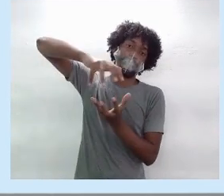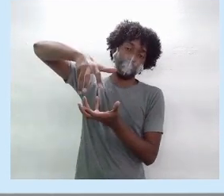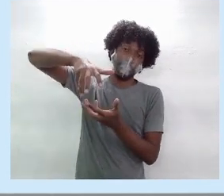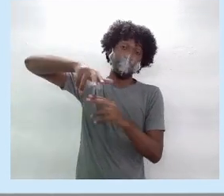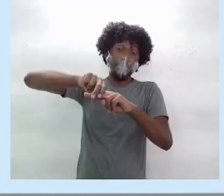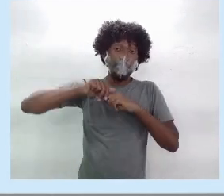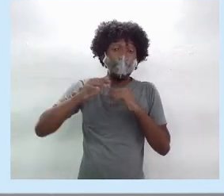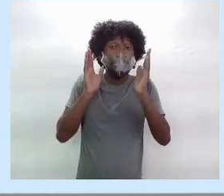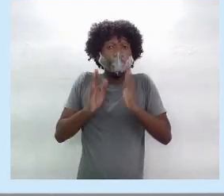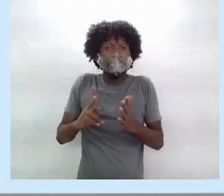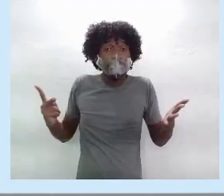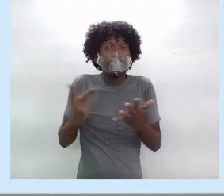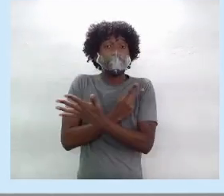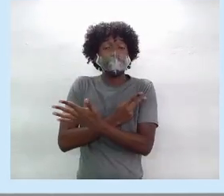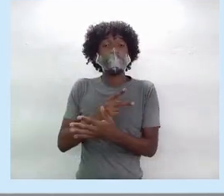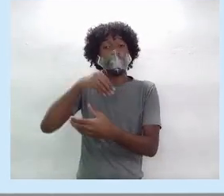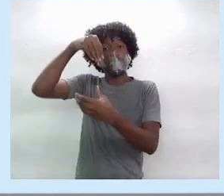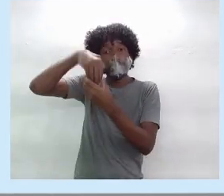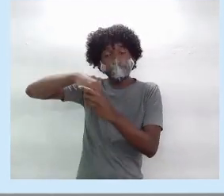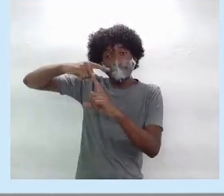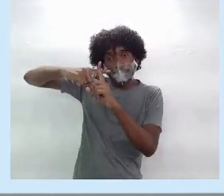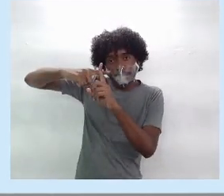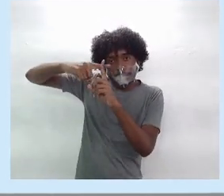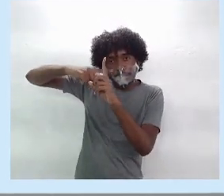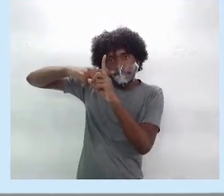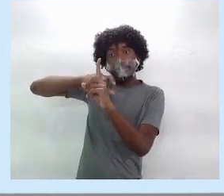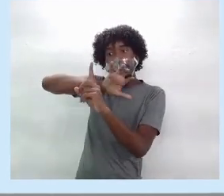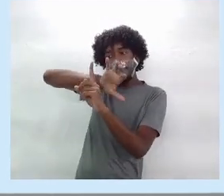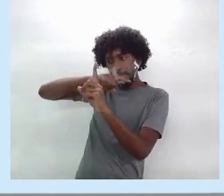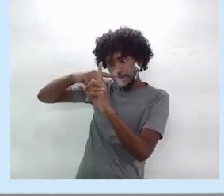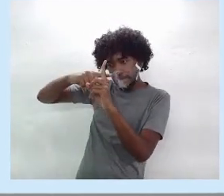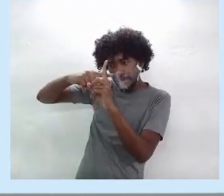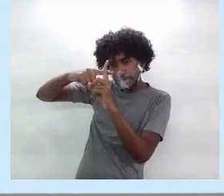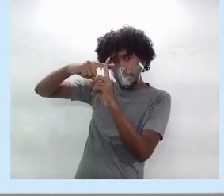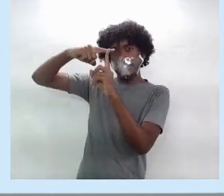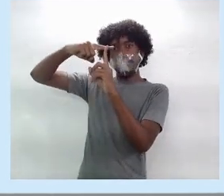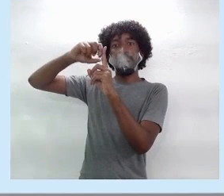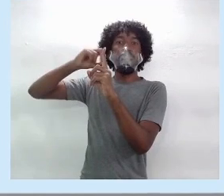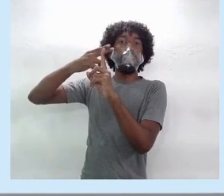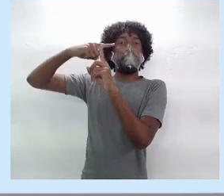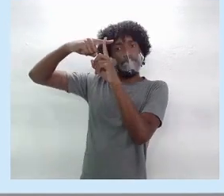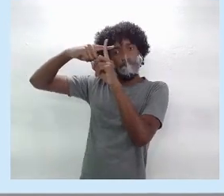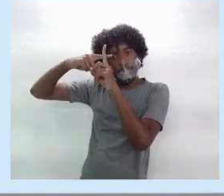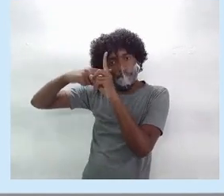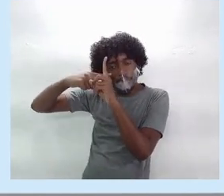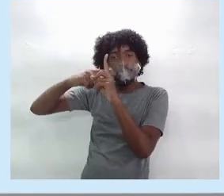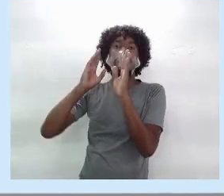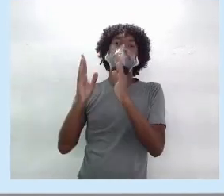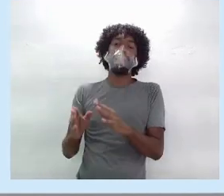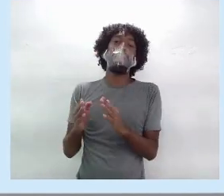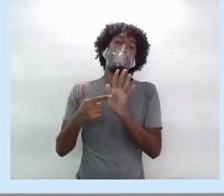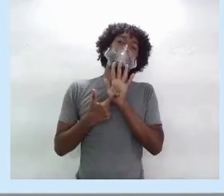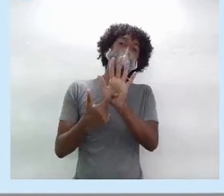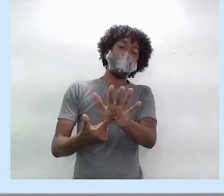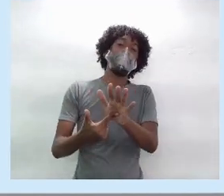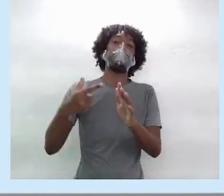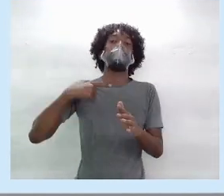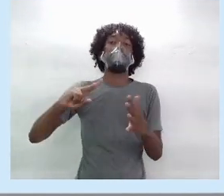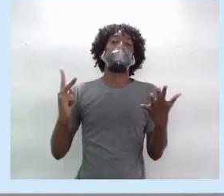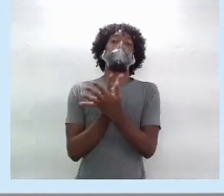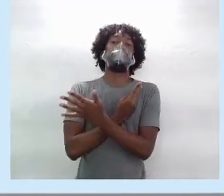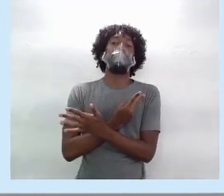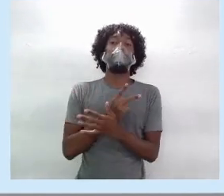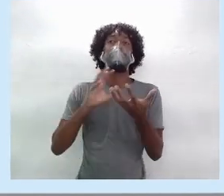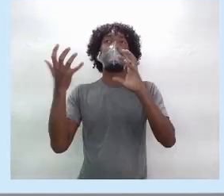que interfere a questão da temperatura média global interfere nos fenômenos que são